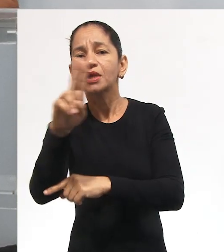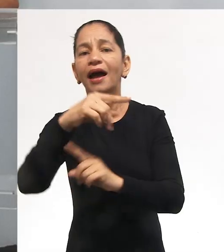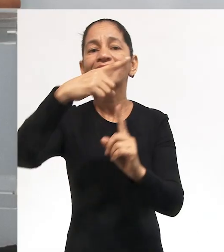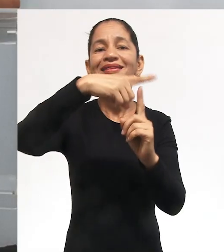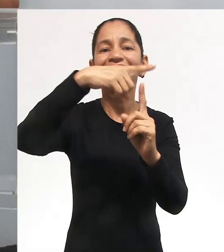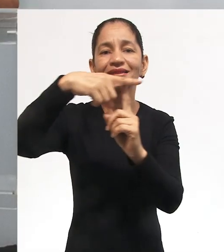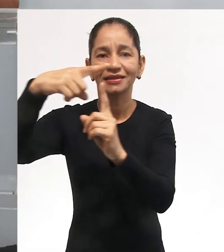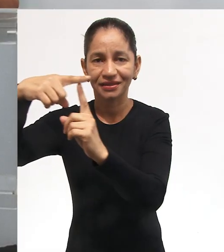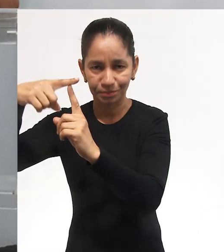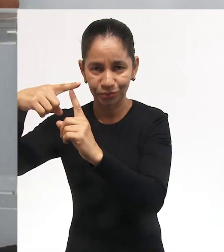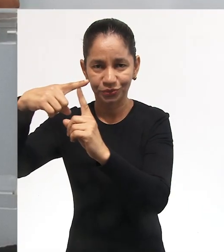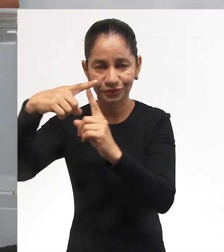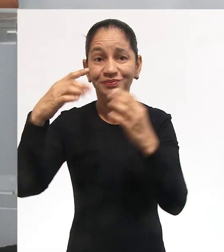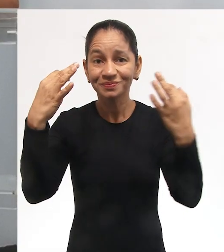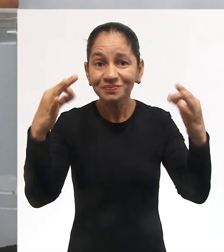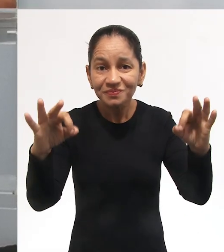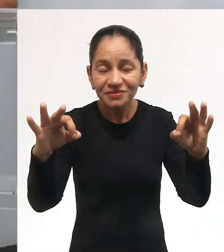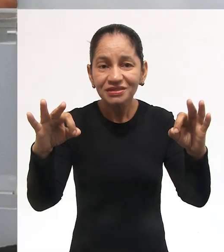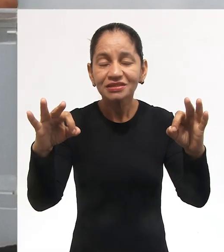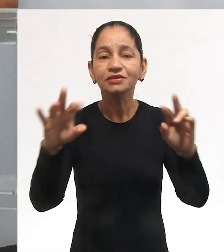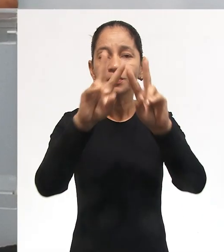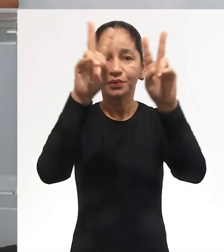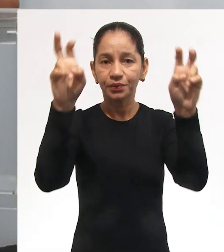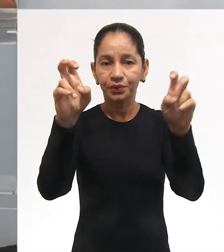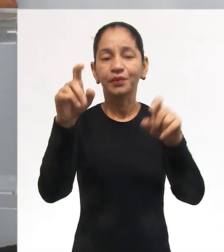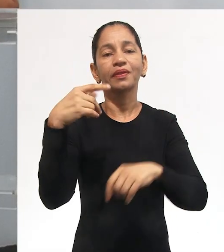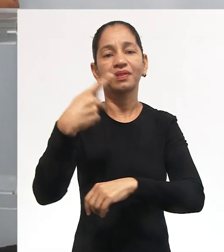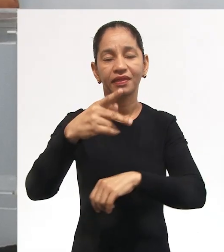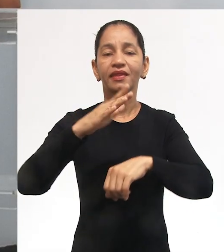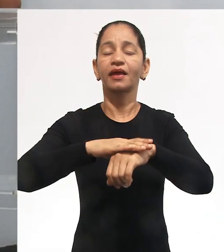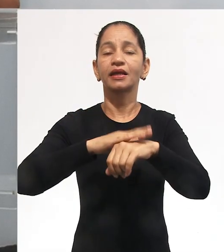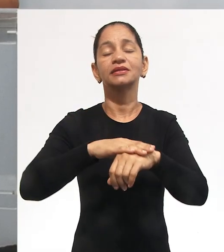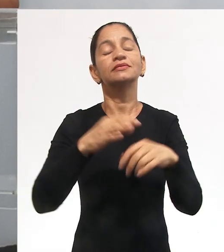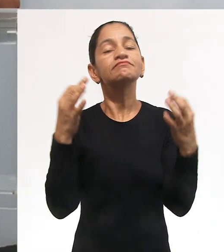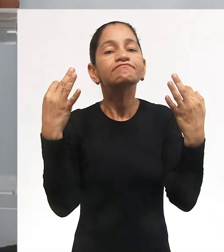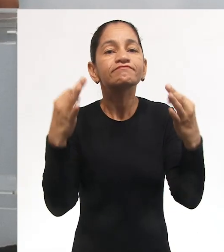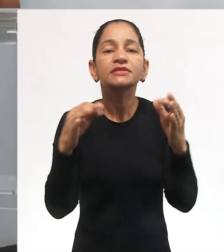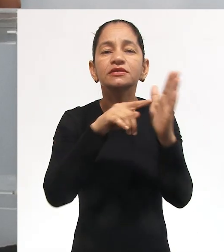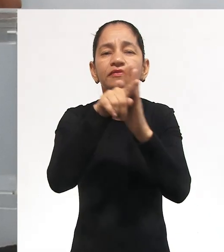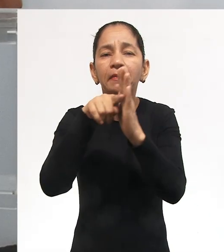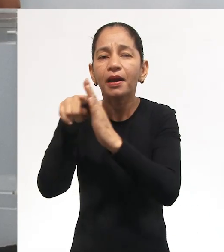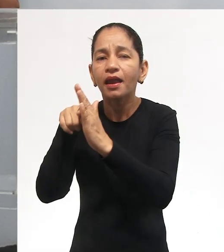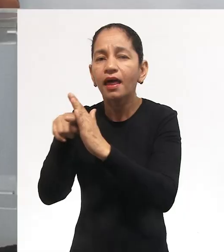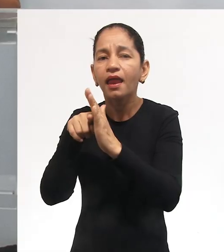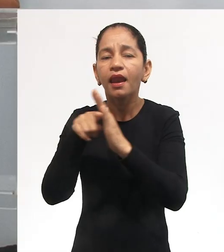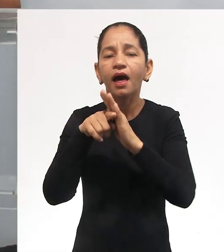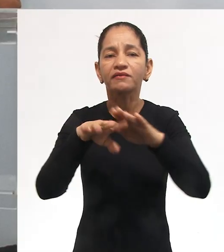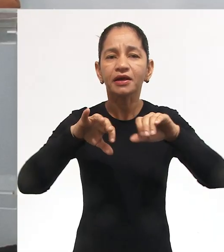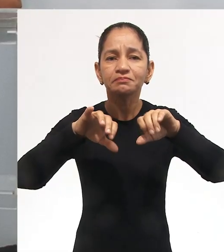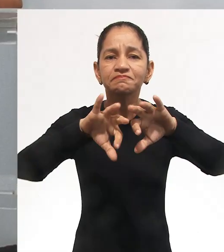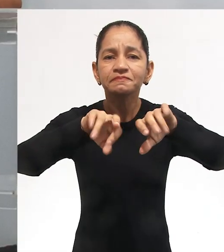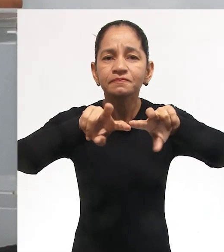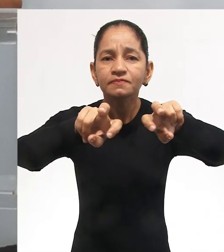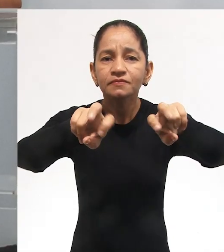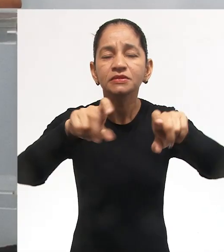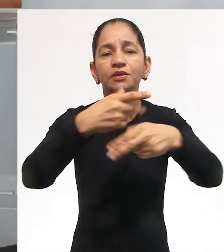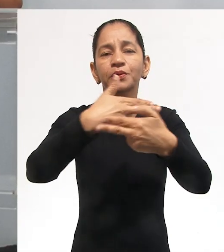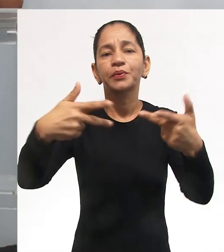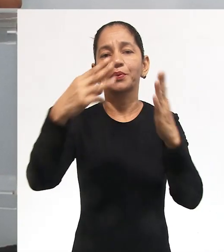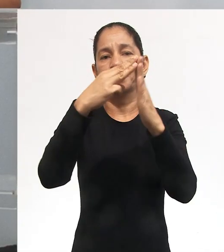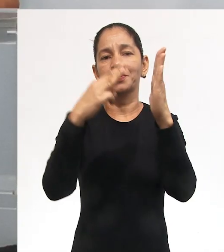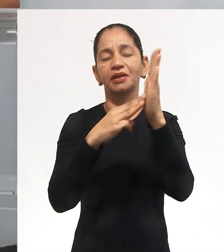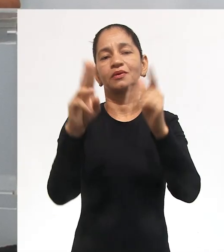método. Então, é nesse tópico do projeto aonde o pesquisador ele vai se debruçar de fato sobre a questão